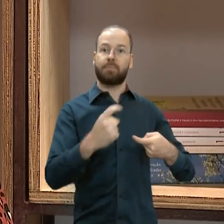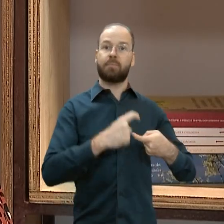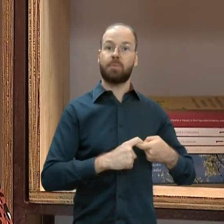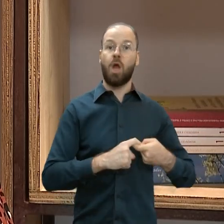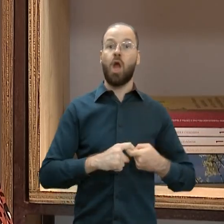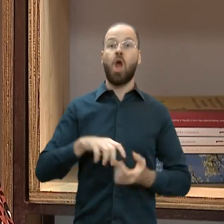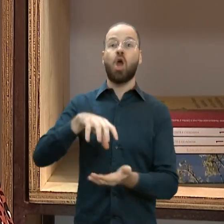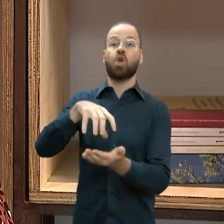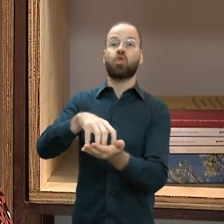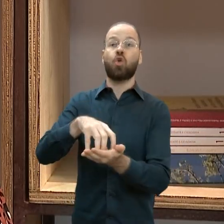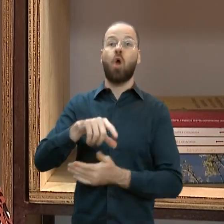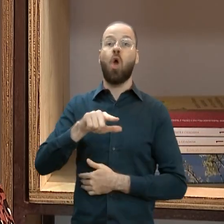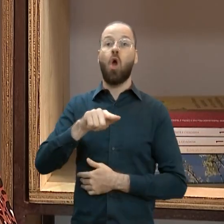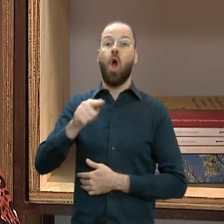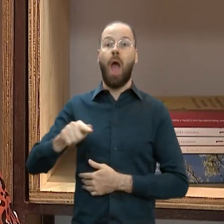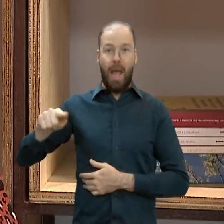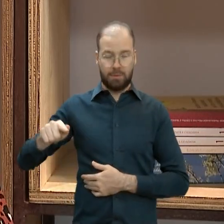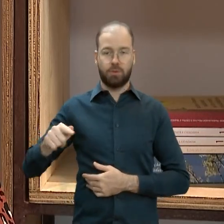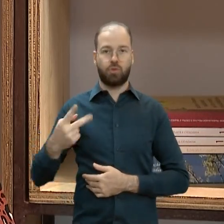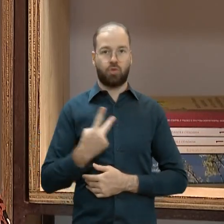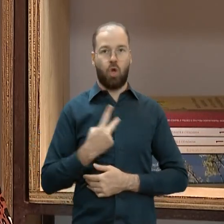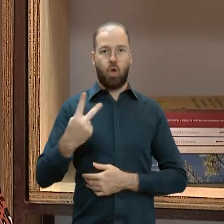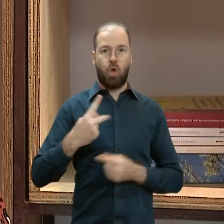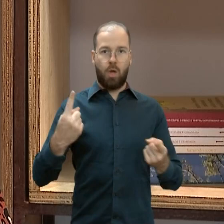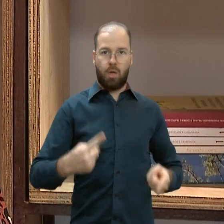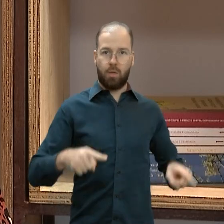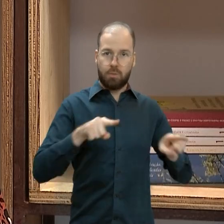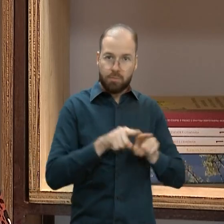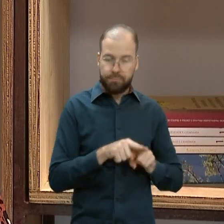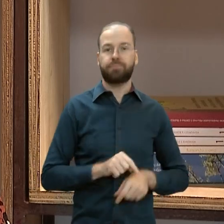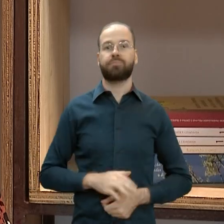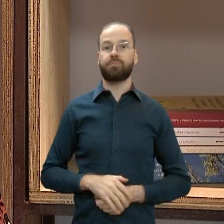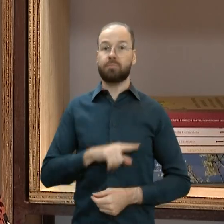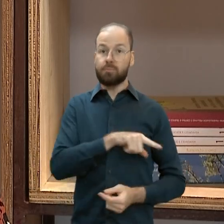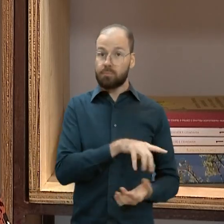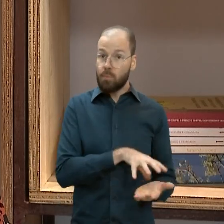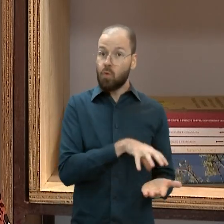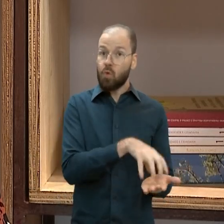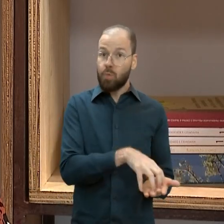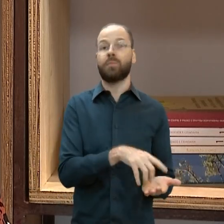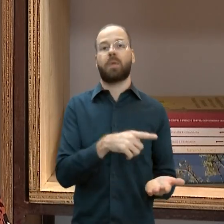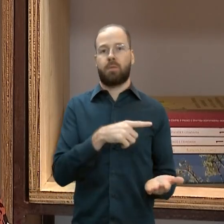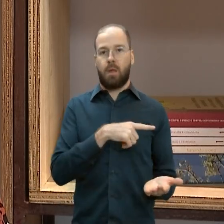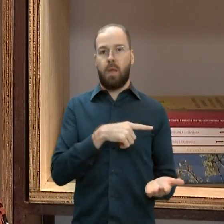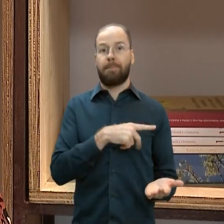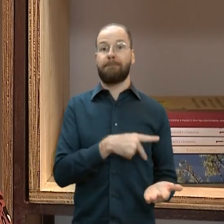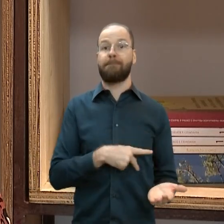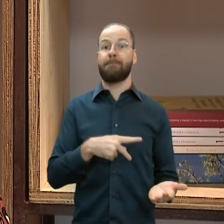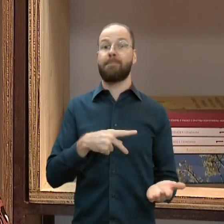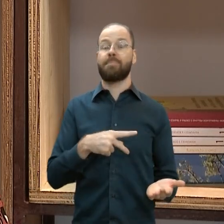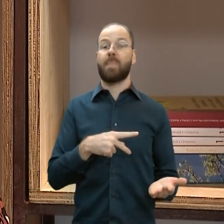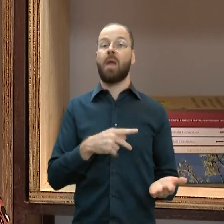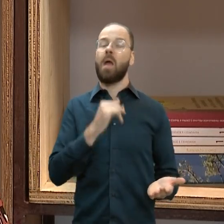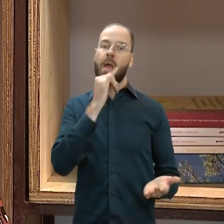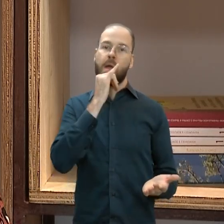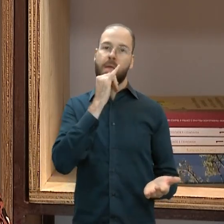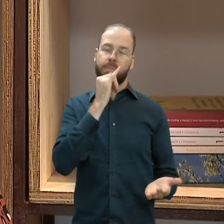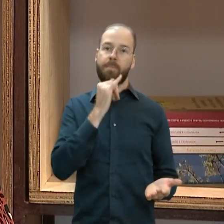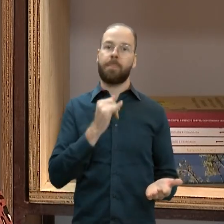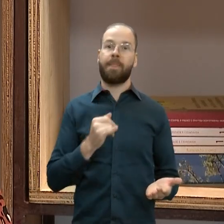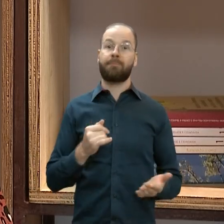núcleo, então, ele existe a presidência, né? Eu digo que começa na entrada desse estudante, pela comissão